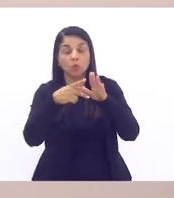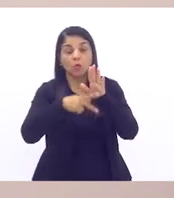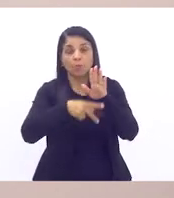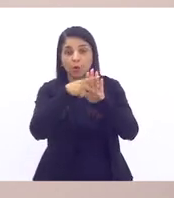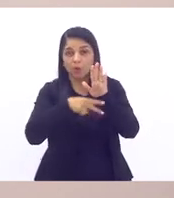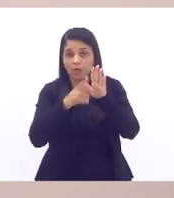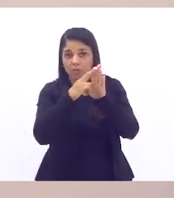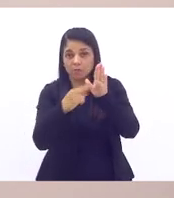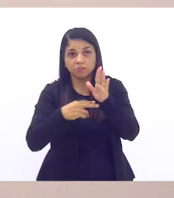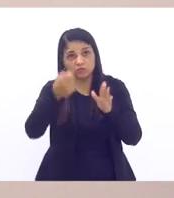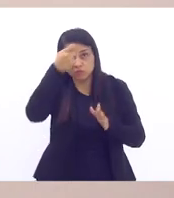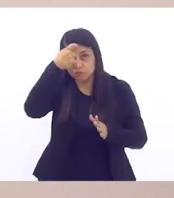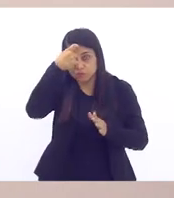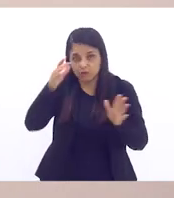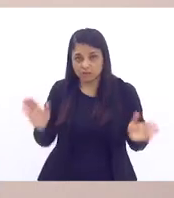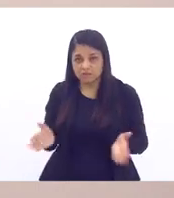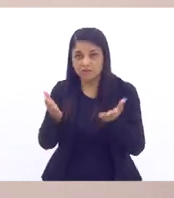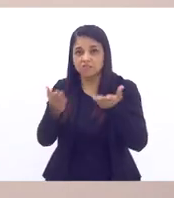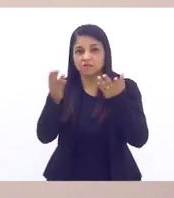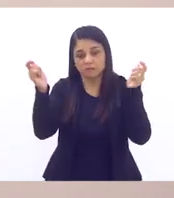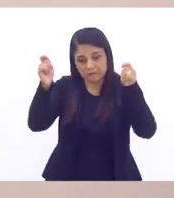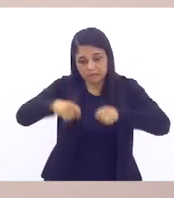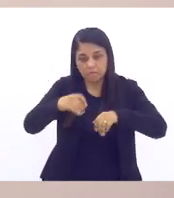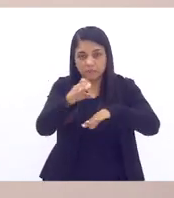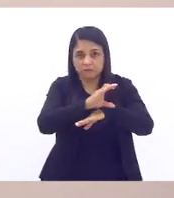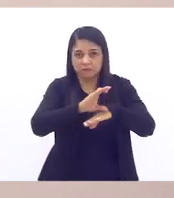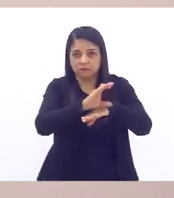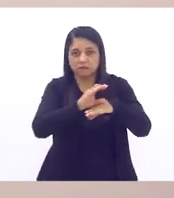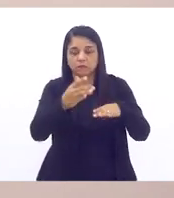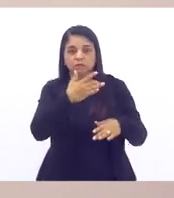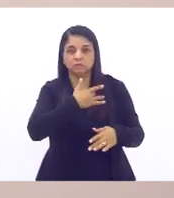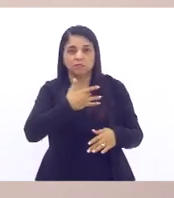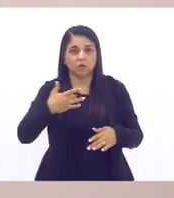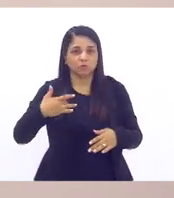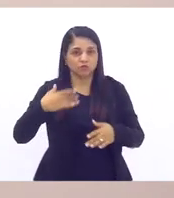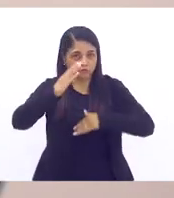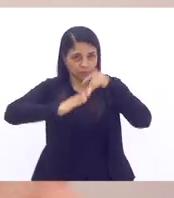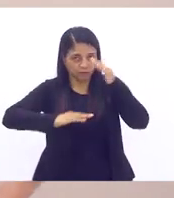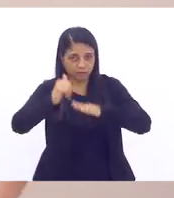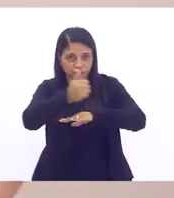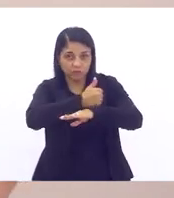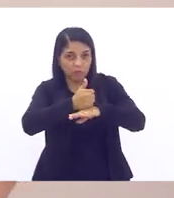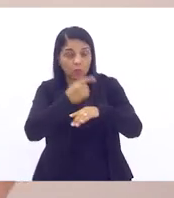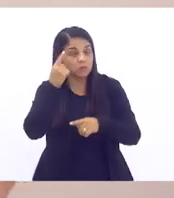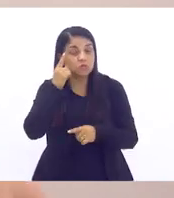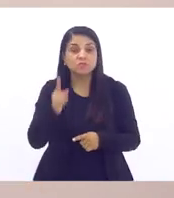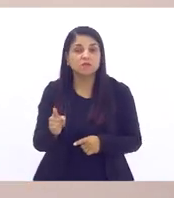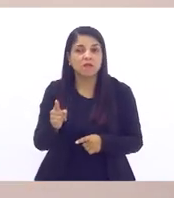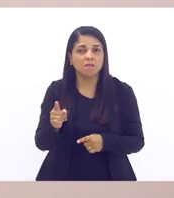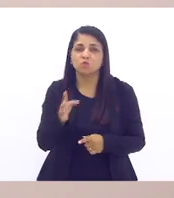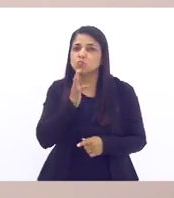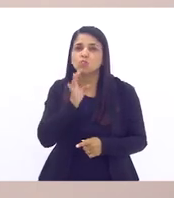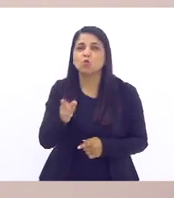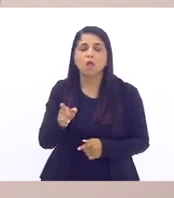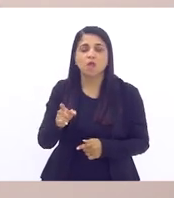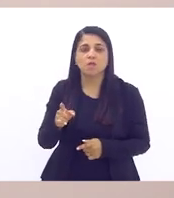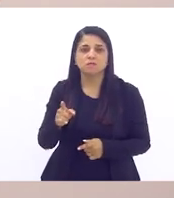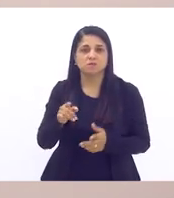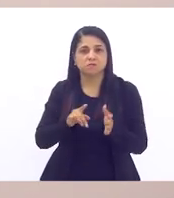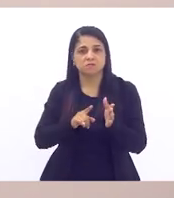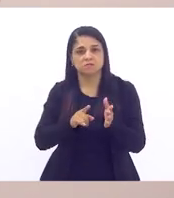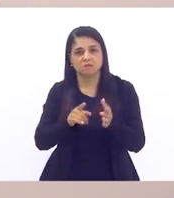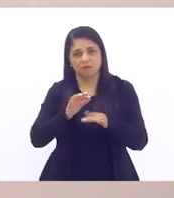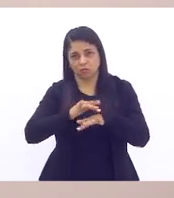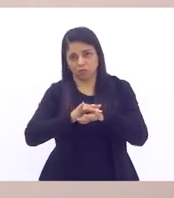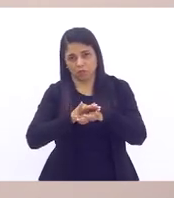e de incentivo para capacitar Os Profissionais de Saúde que muitos não sabem é um exame simples